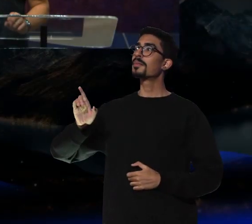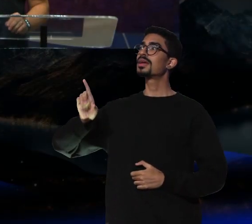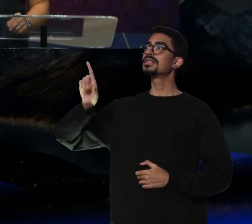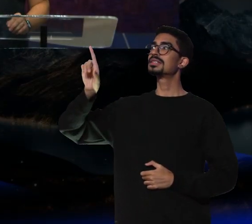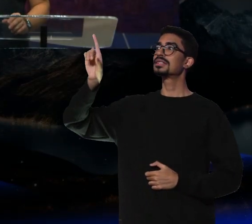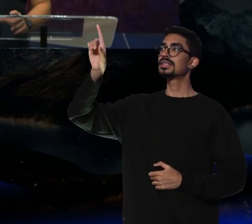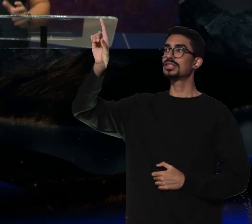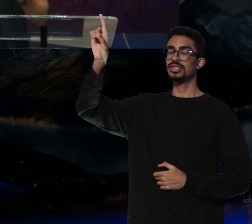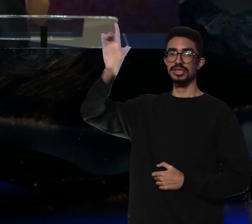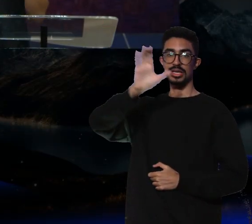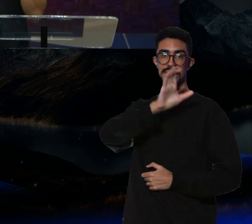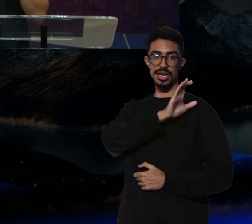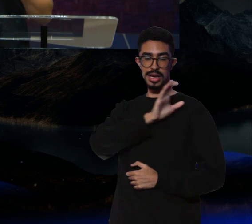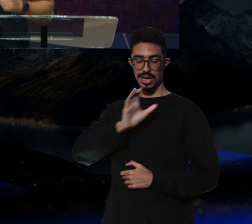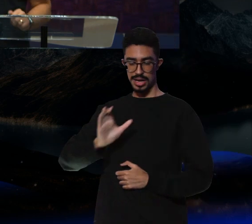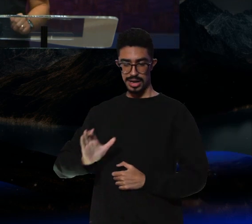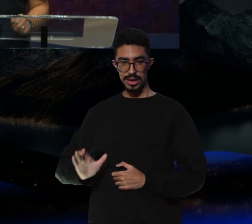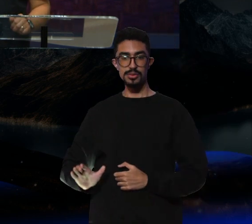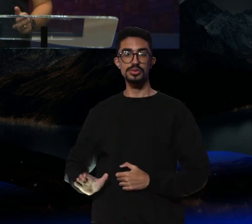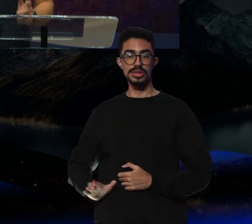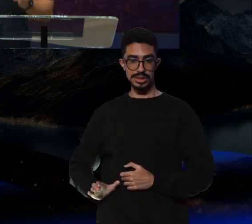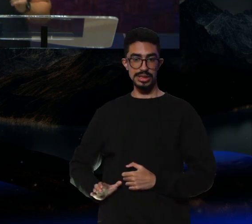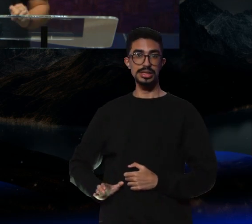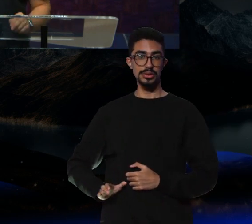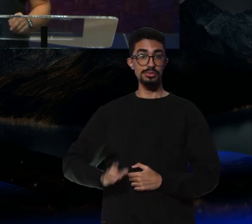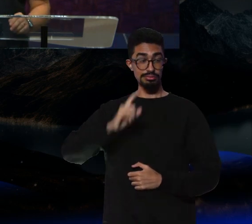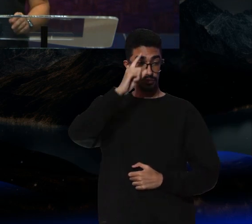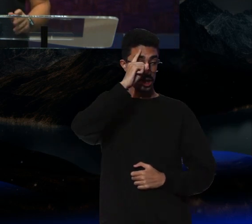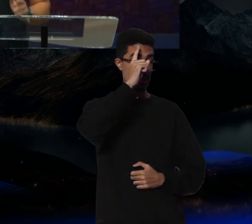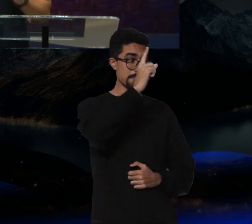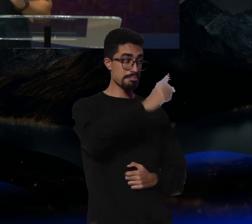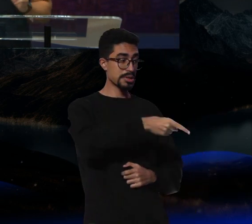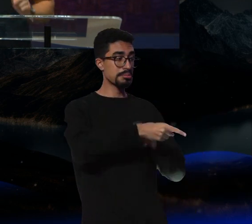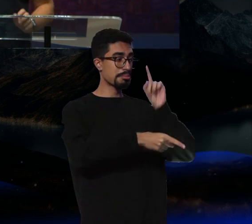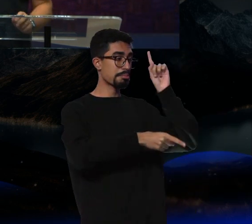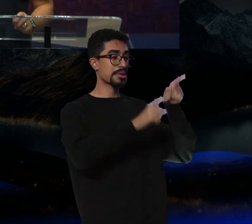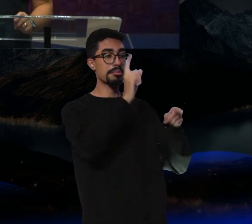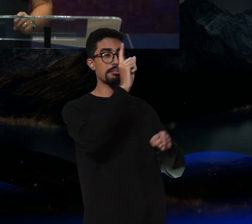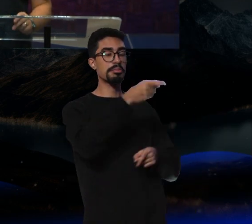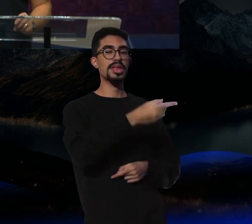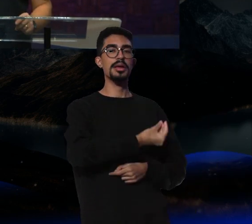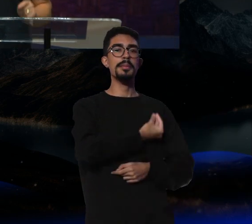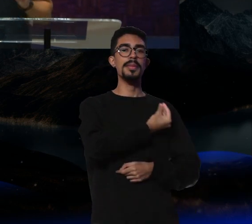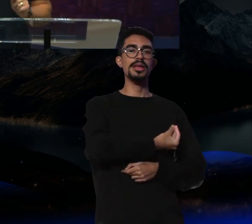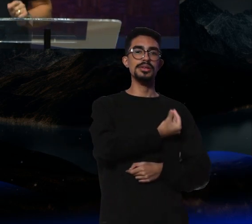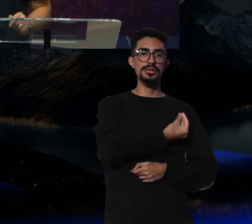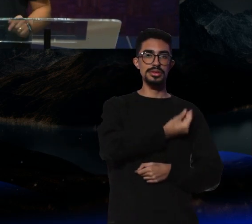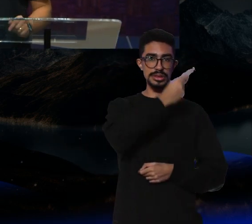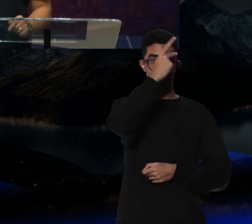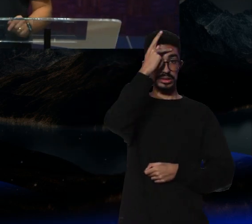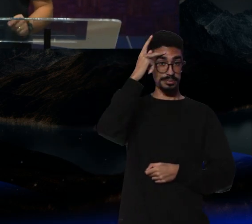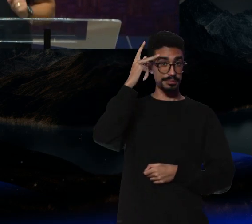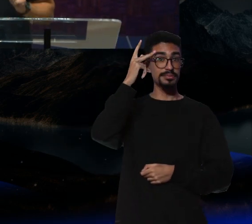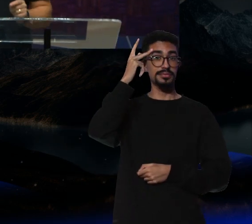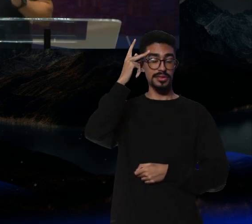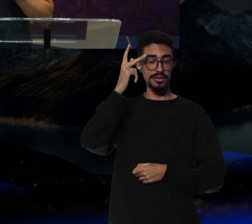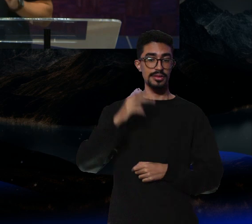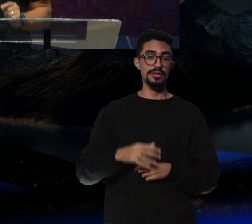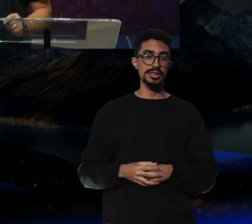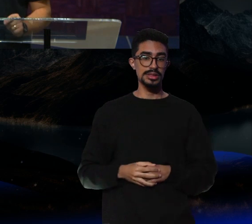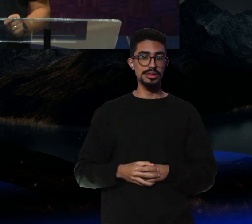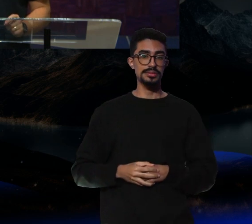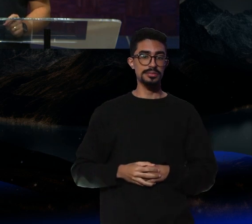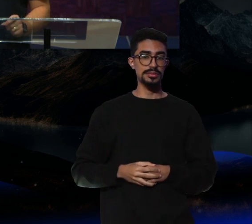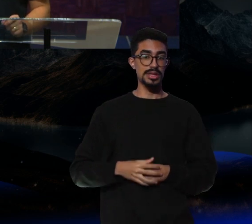de Cristo Jesus, que há de julgar os vivos e os mortos por sua manifestação e pelo seu reino, eu